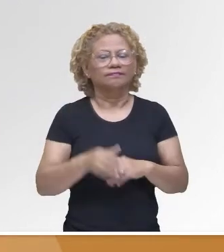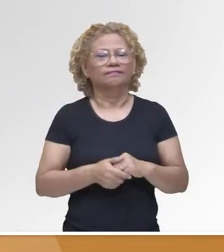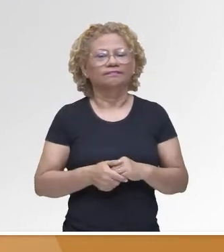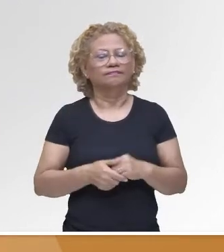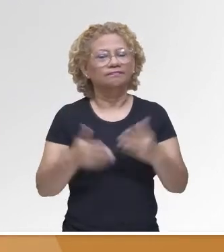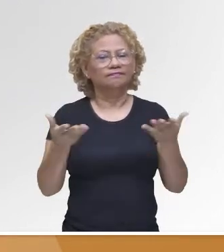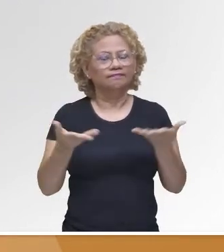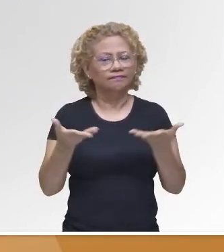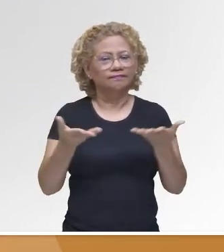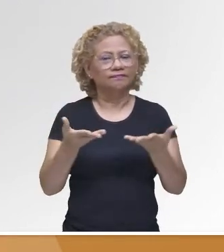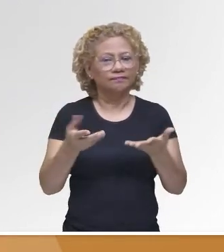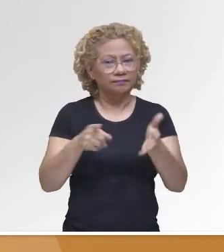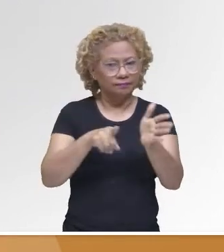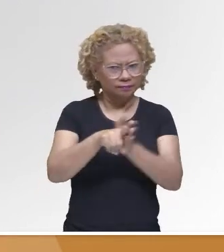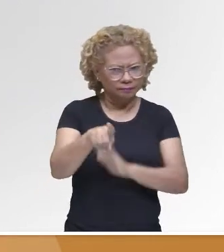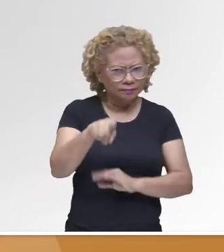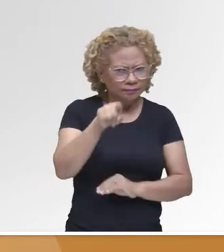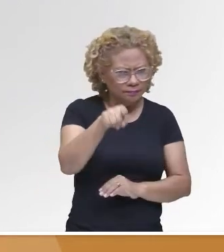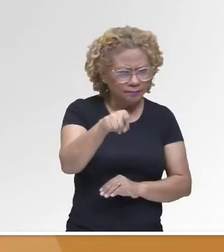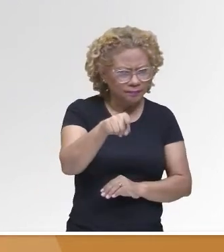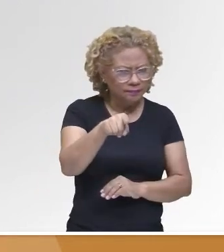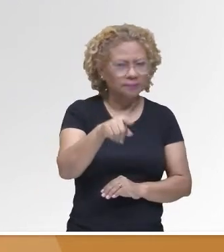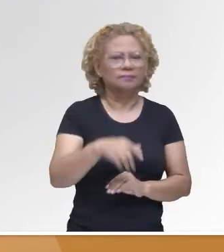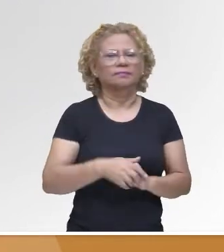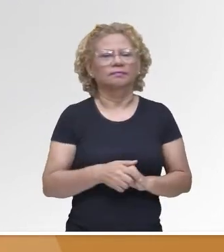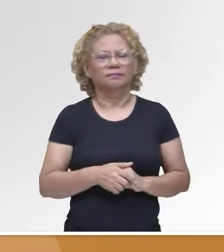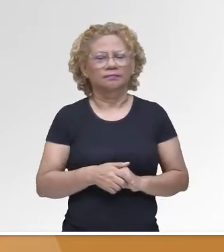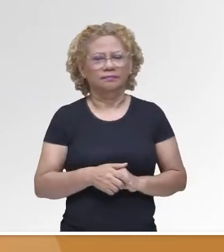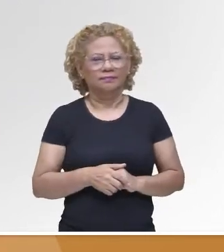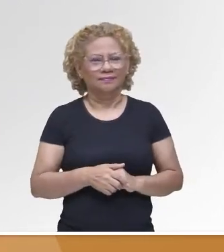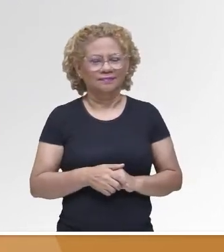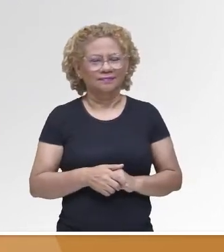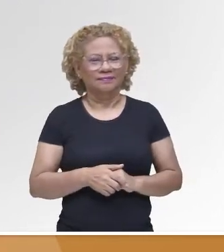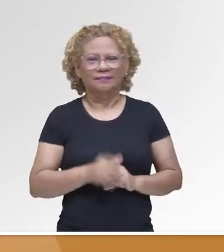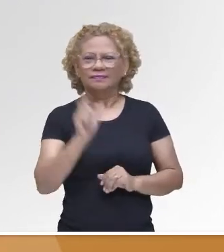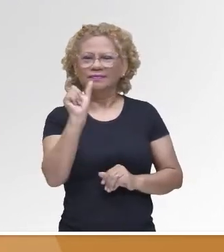pergunta que eu vou falar para vocês. Eu estou falando muito do método